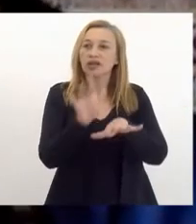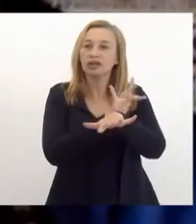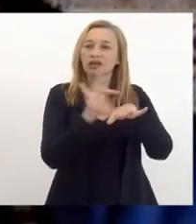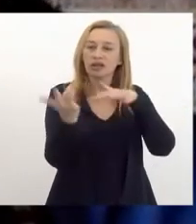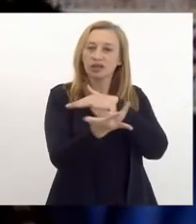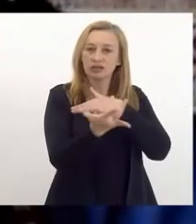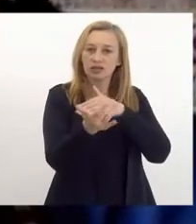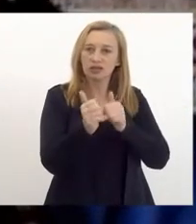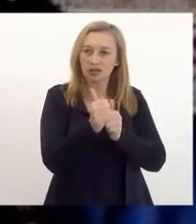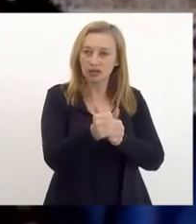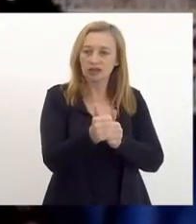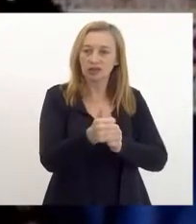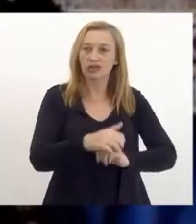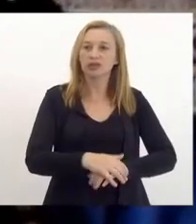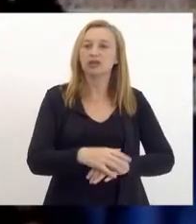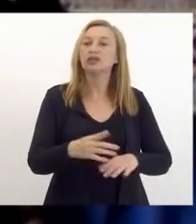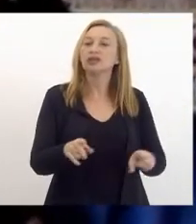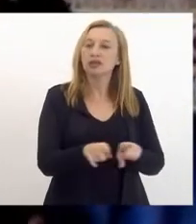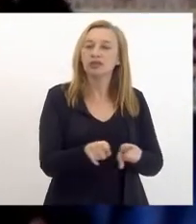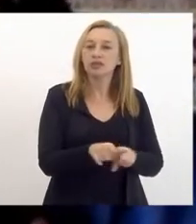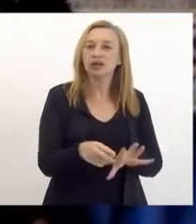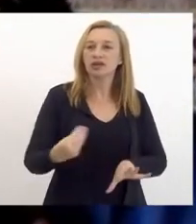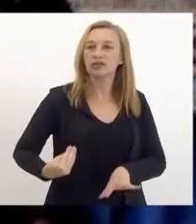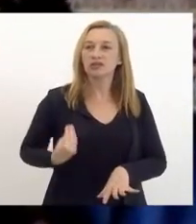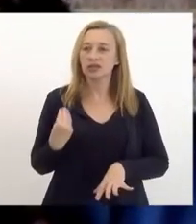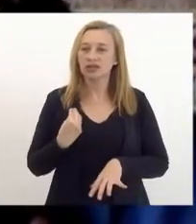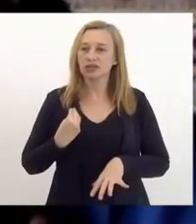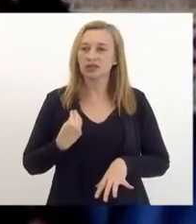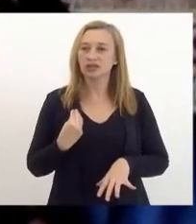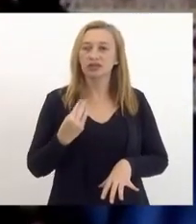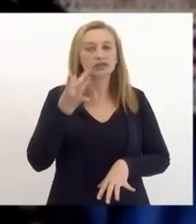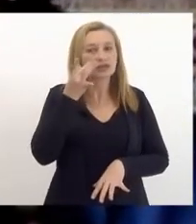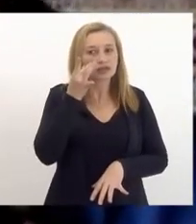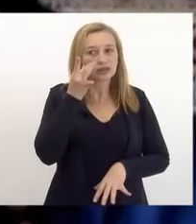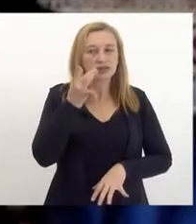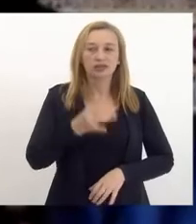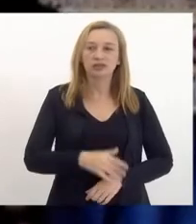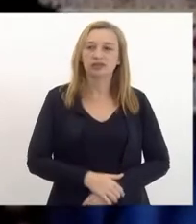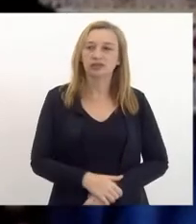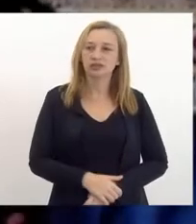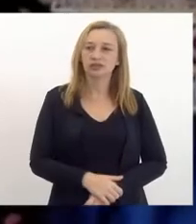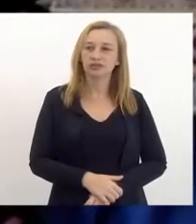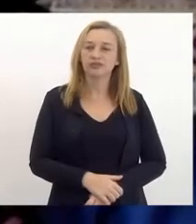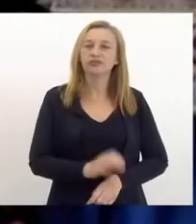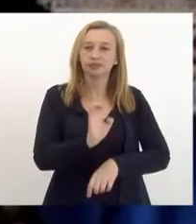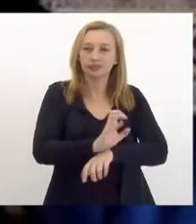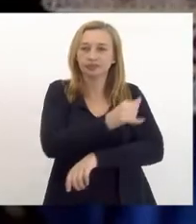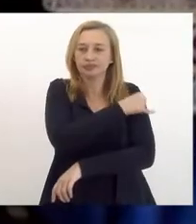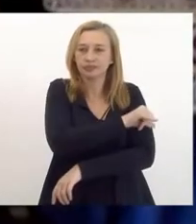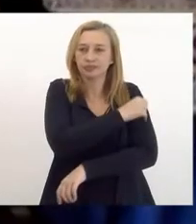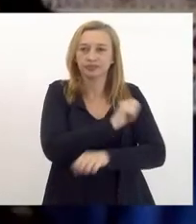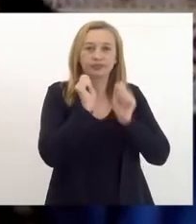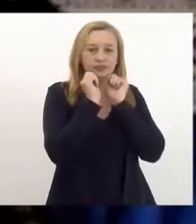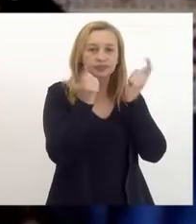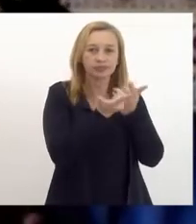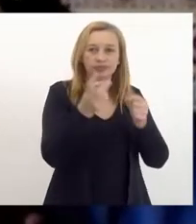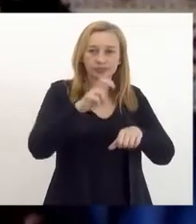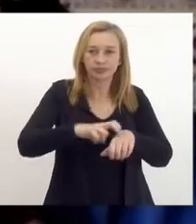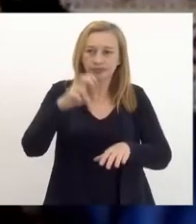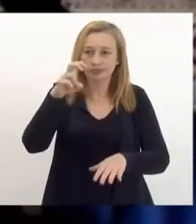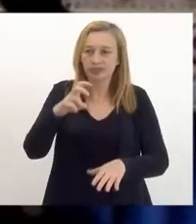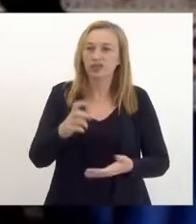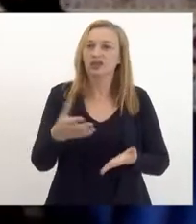pelas que presentes na Assembleia Legislativa do Estado do Rio de Janeiro nessa manhã